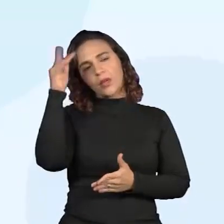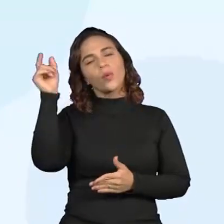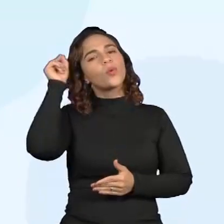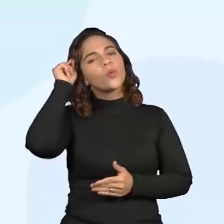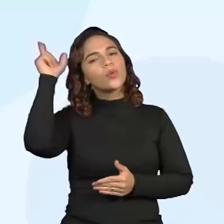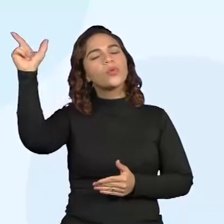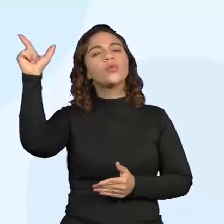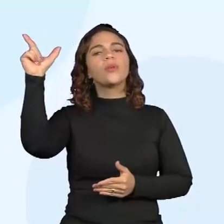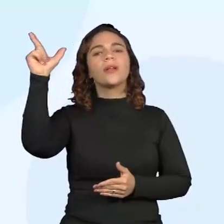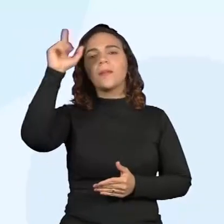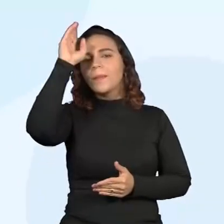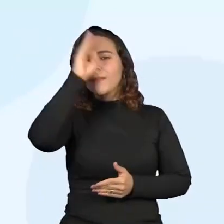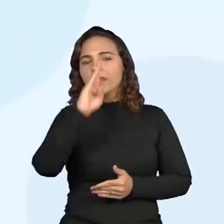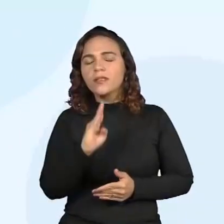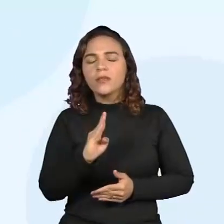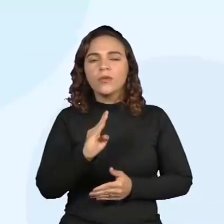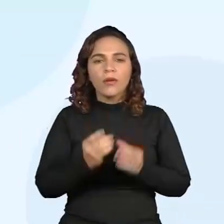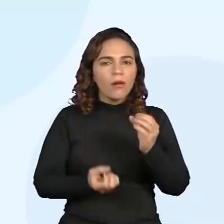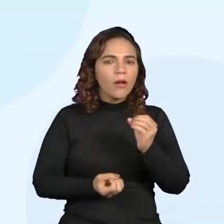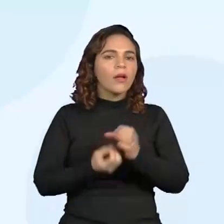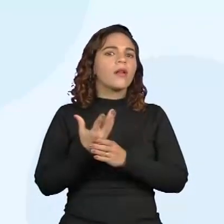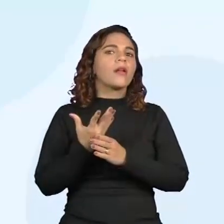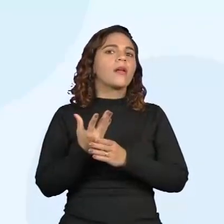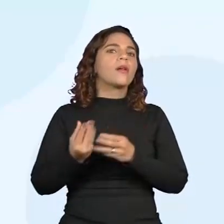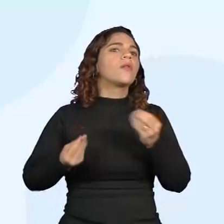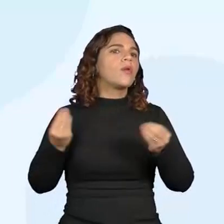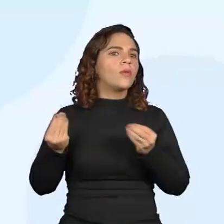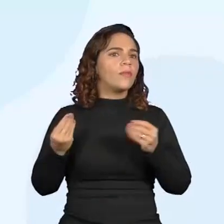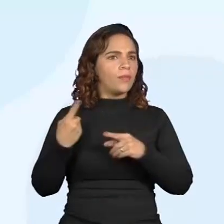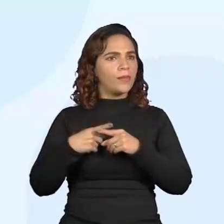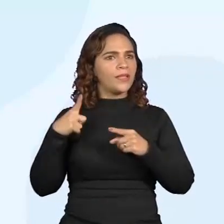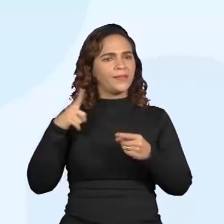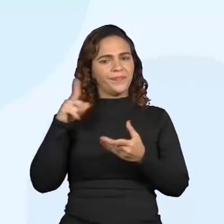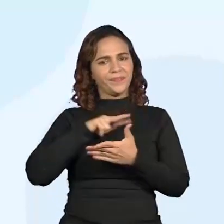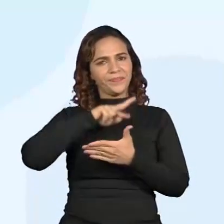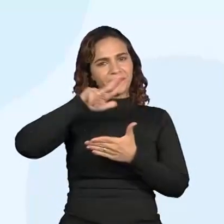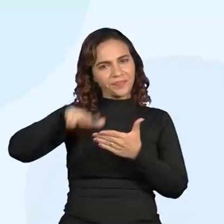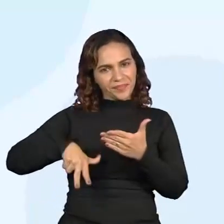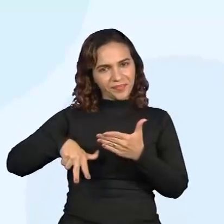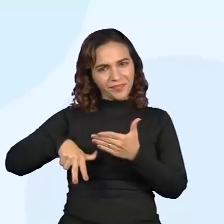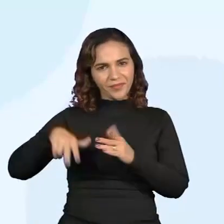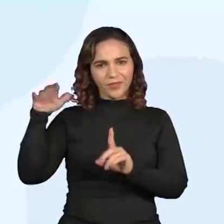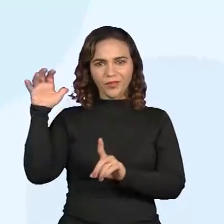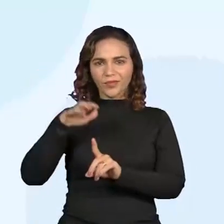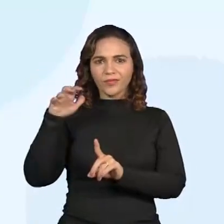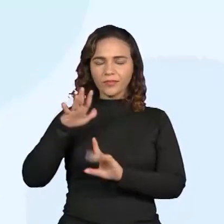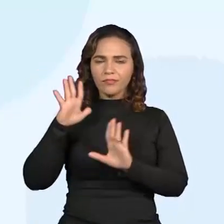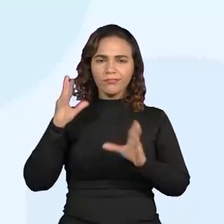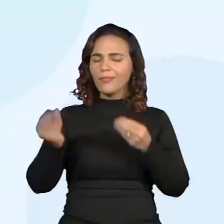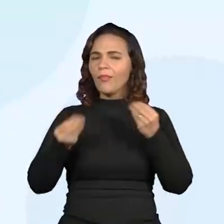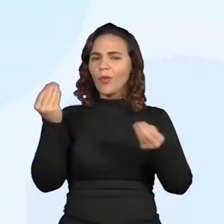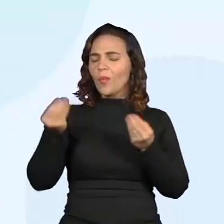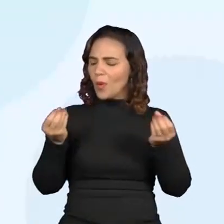brasileira? Nós falamos de tantas coisas que influenciaram, mas e o nascimento da nossa